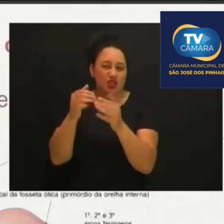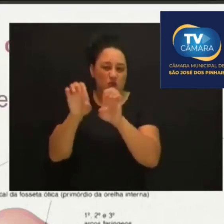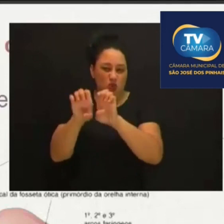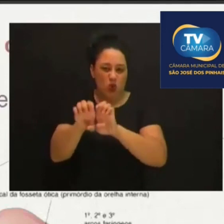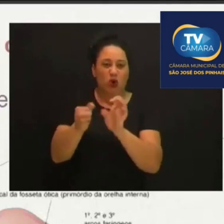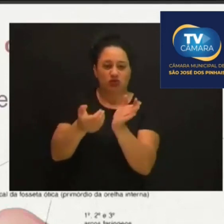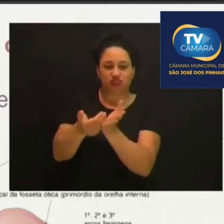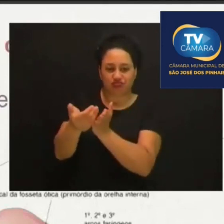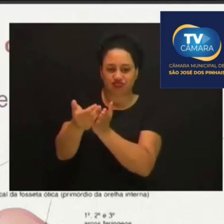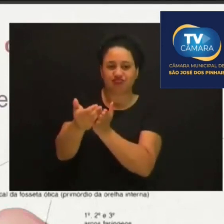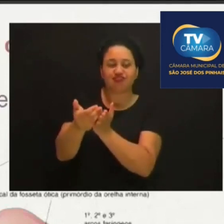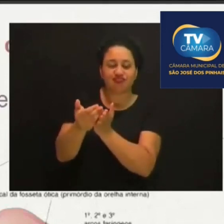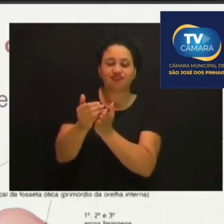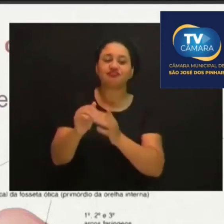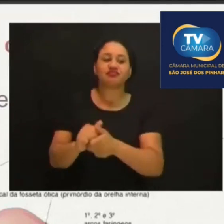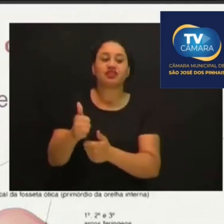inicial.